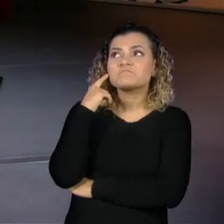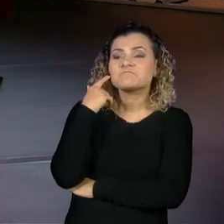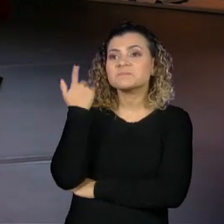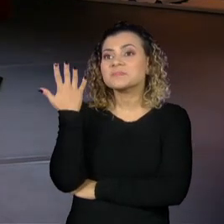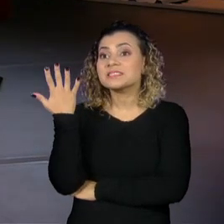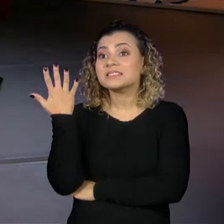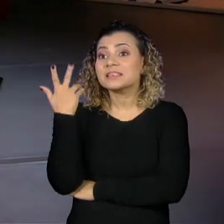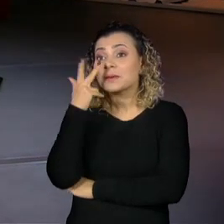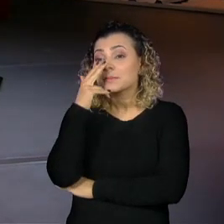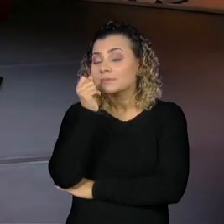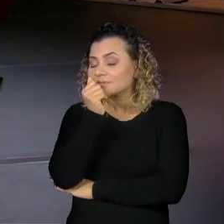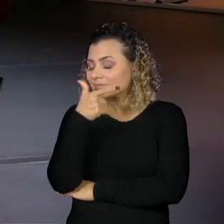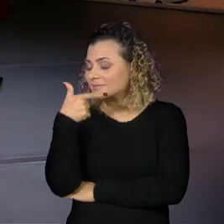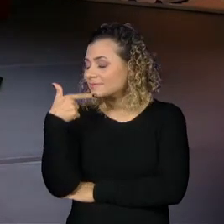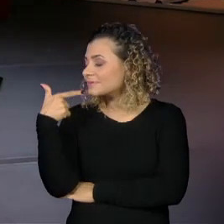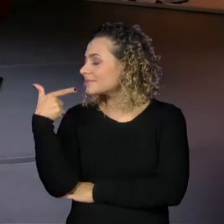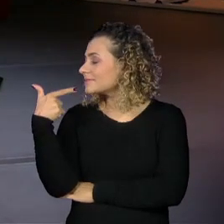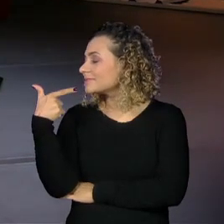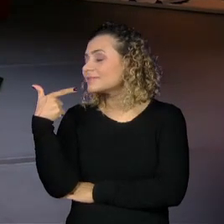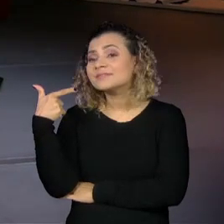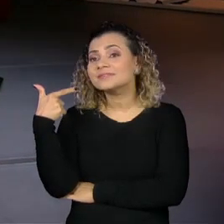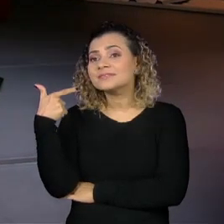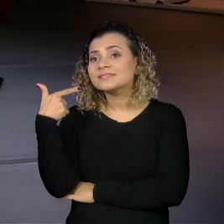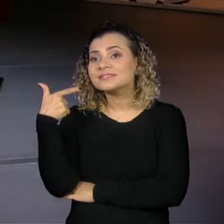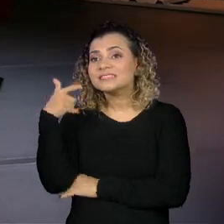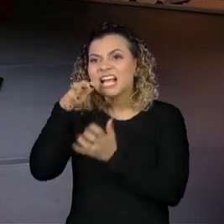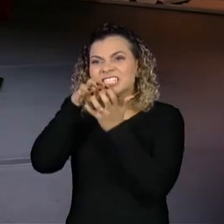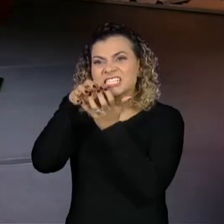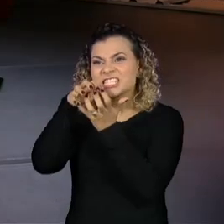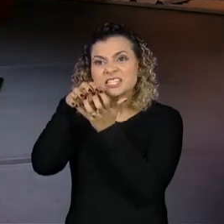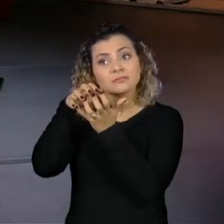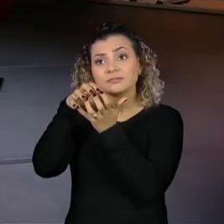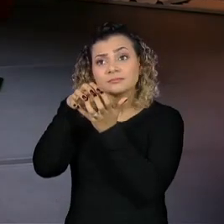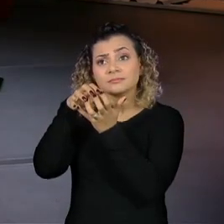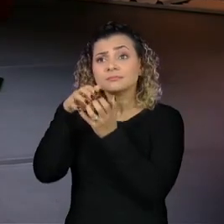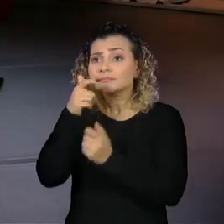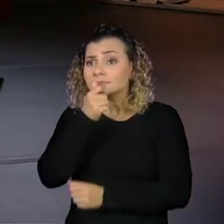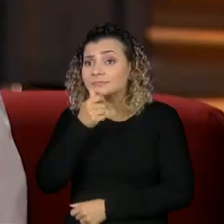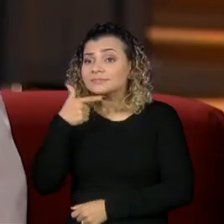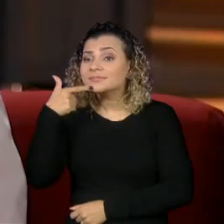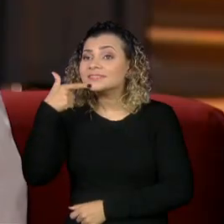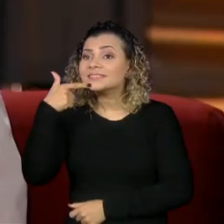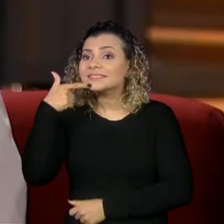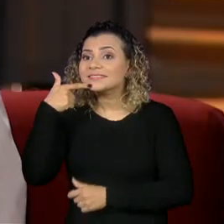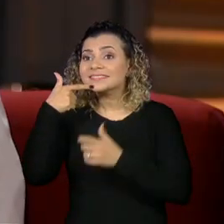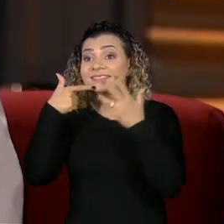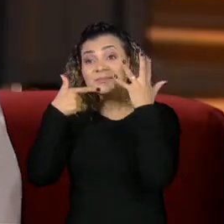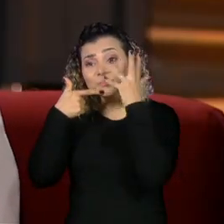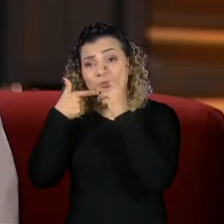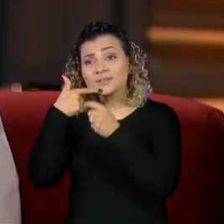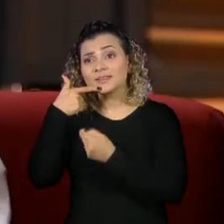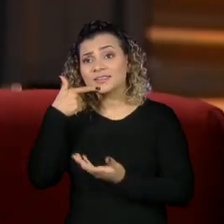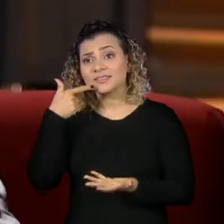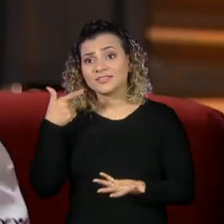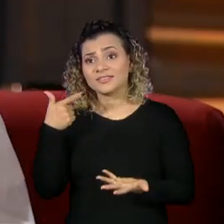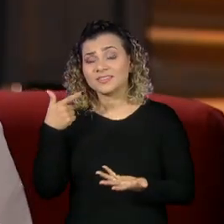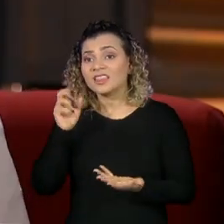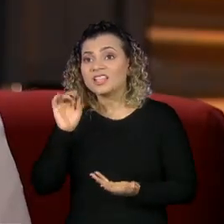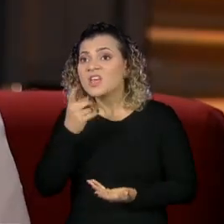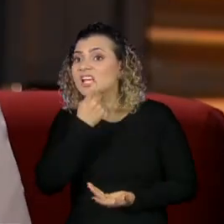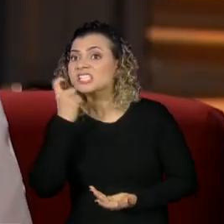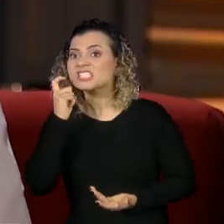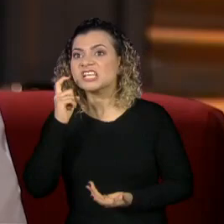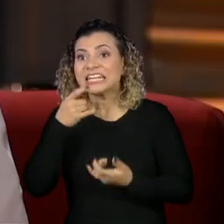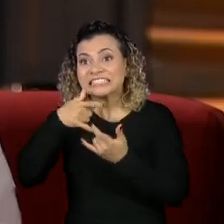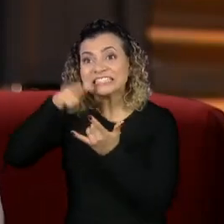o sorriso é só uma porção de dente sabe mas o sorriso muito bonito também então é reconhecer